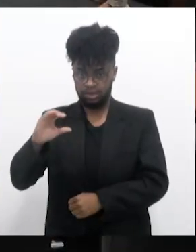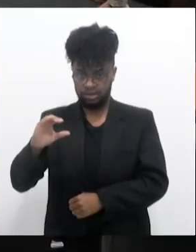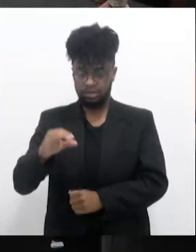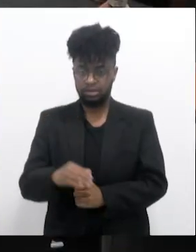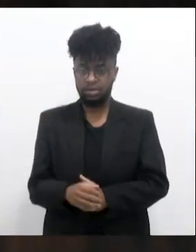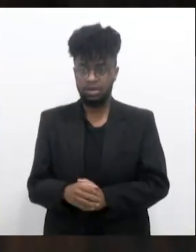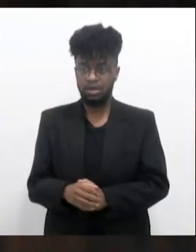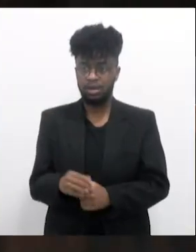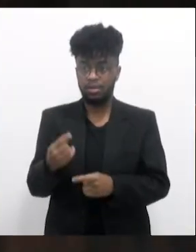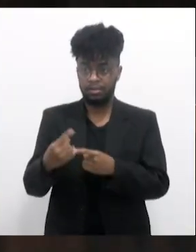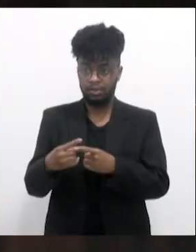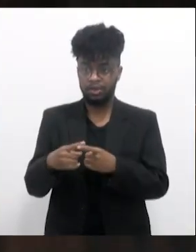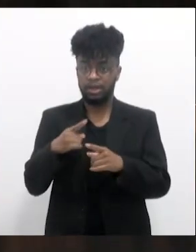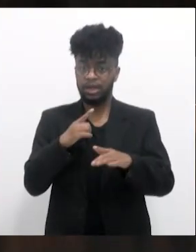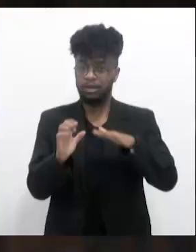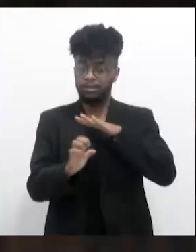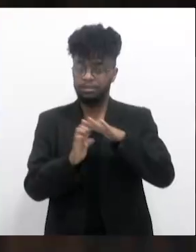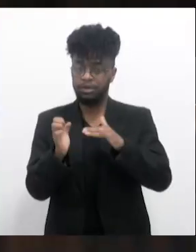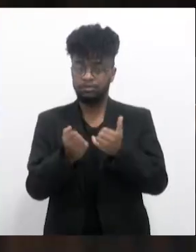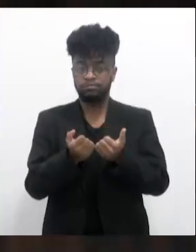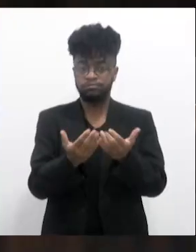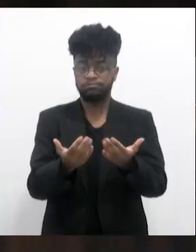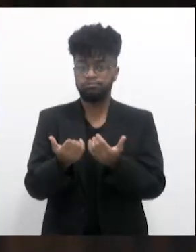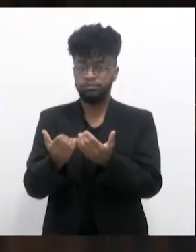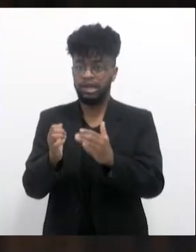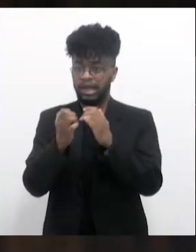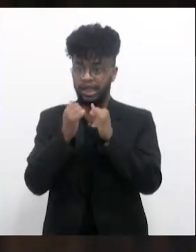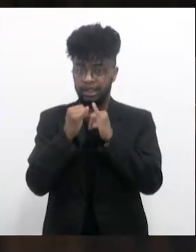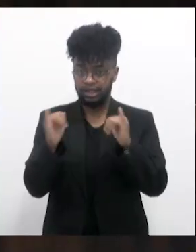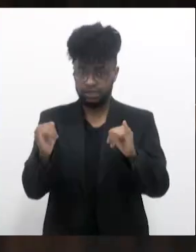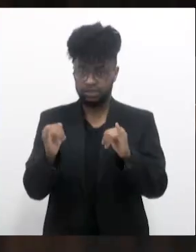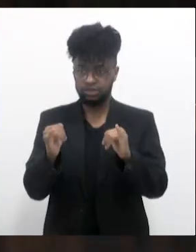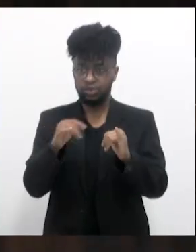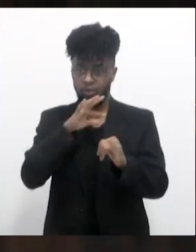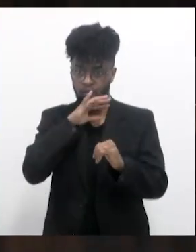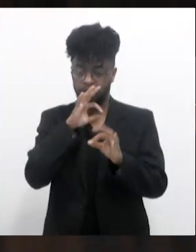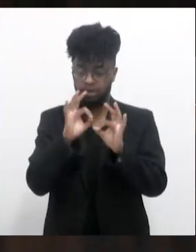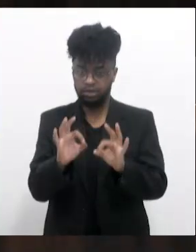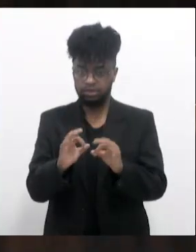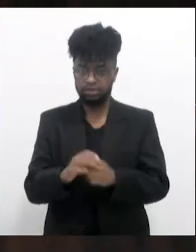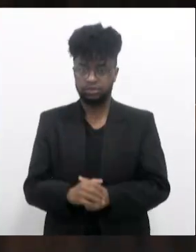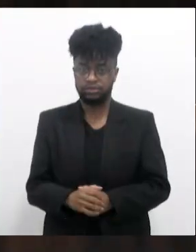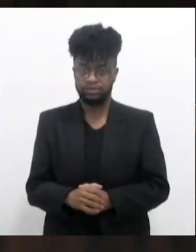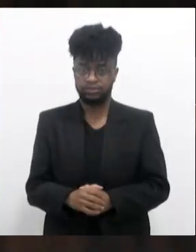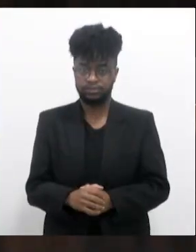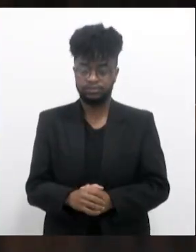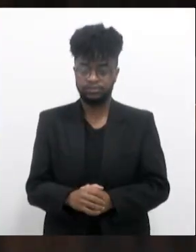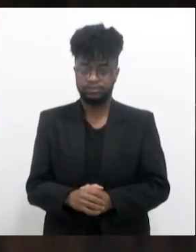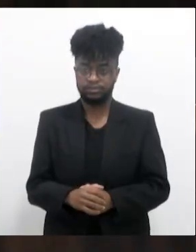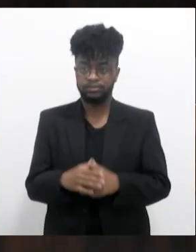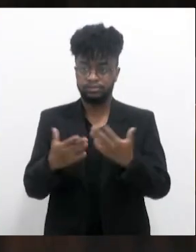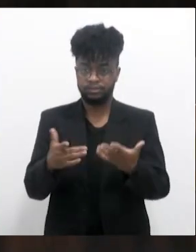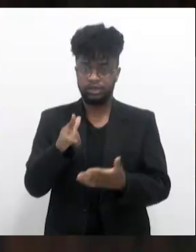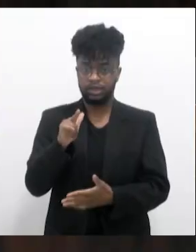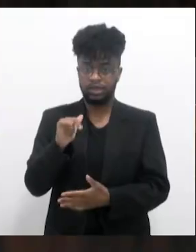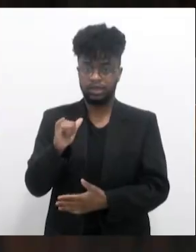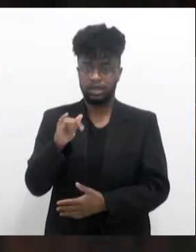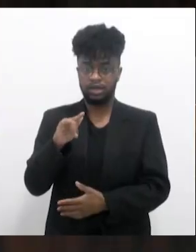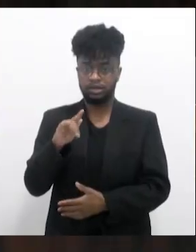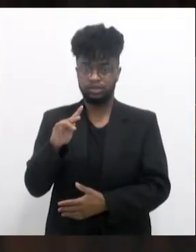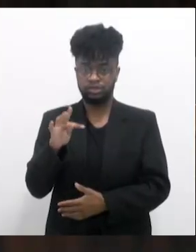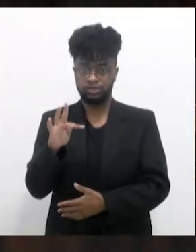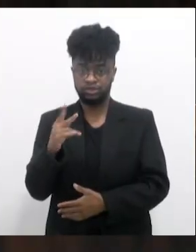que a gente tem empresas de fornecimento de energia muito ruins. Então, a Light, a